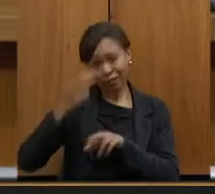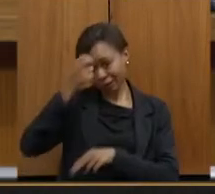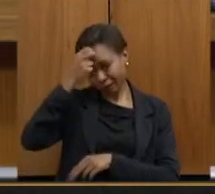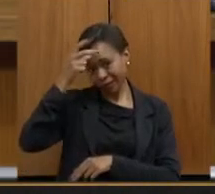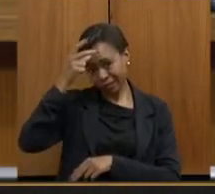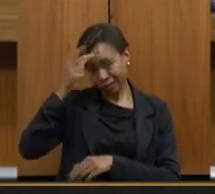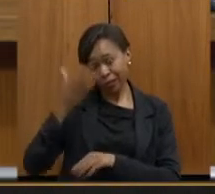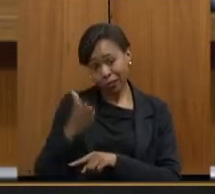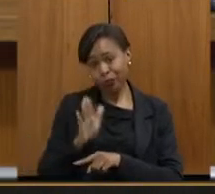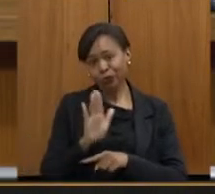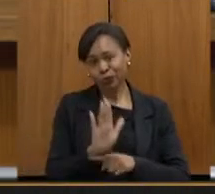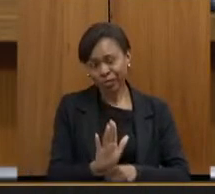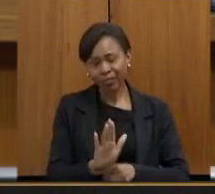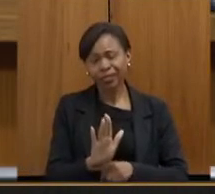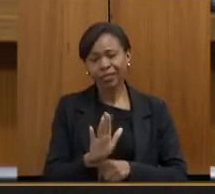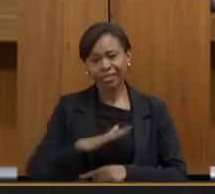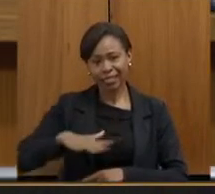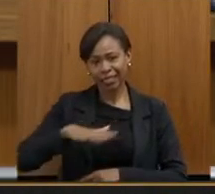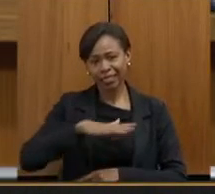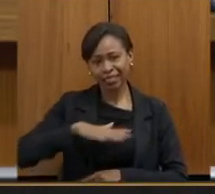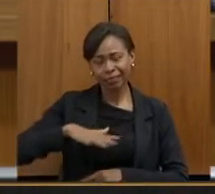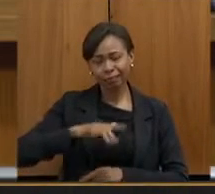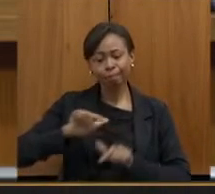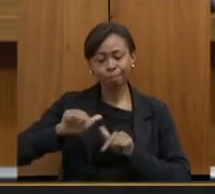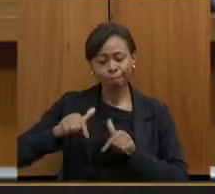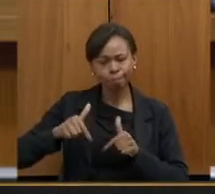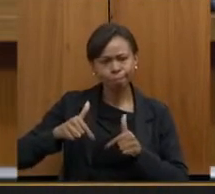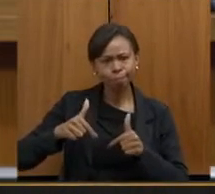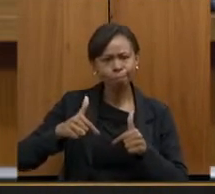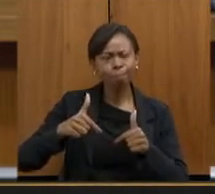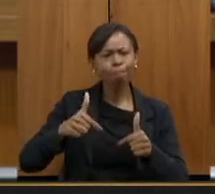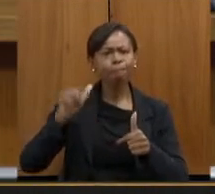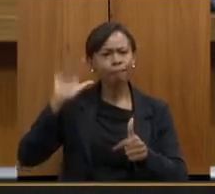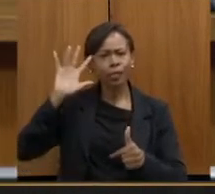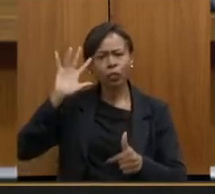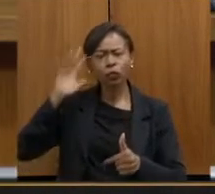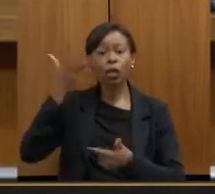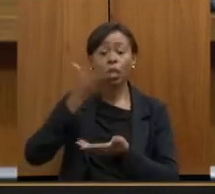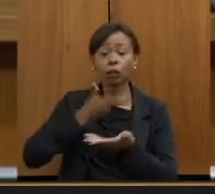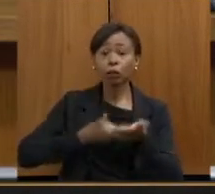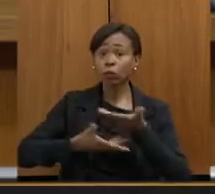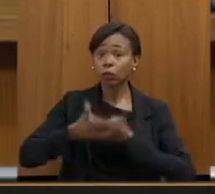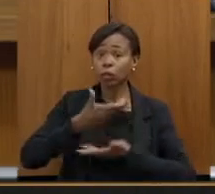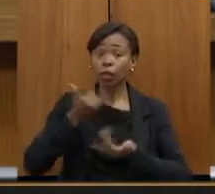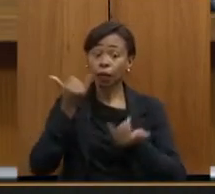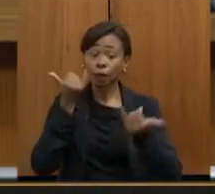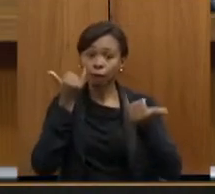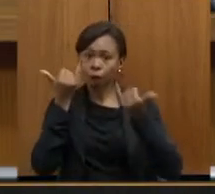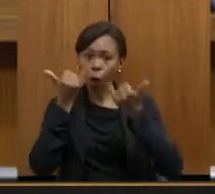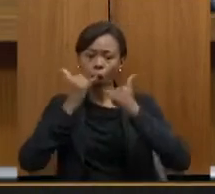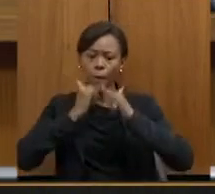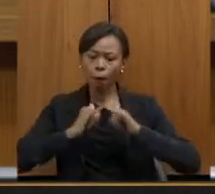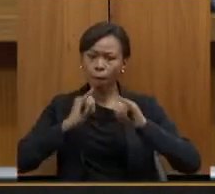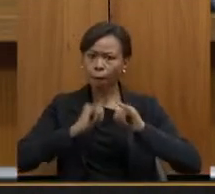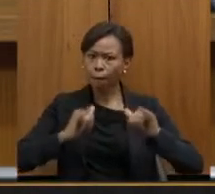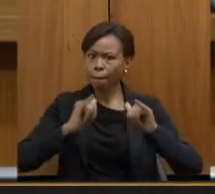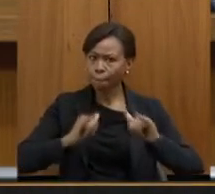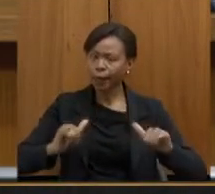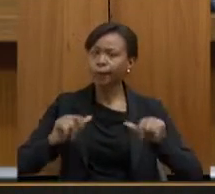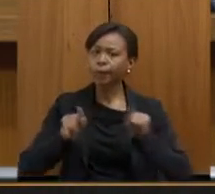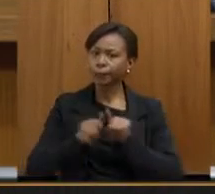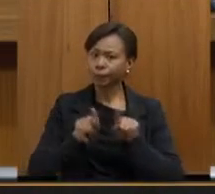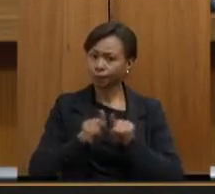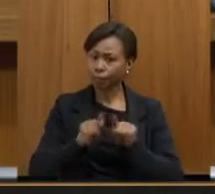cooperação que é estabelecido, executando o procedimento, compartilhando uma base de dados de forma também que a gente possa